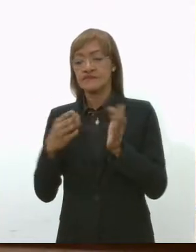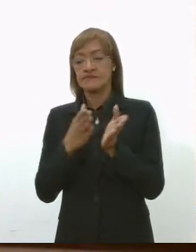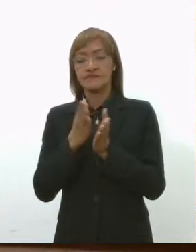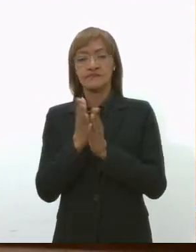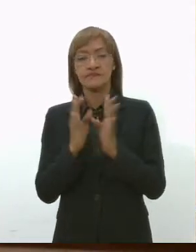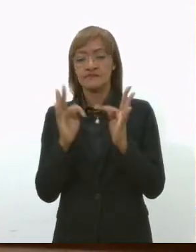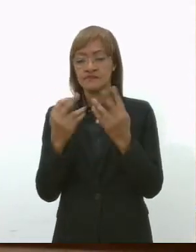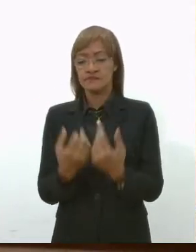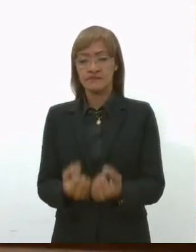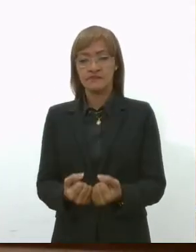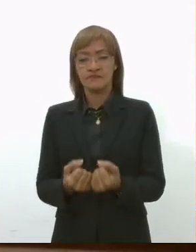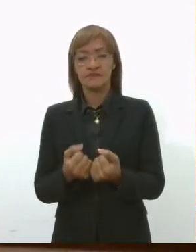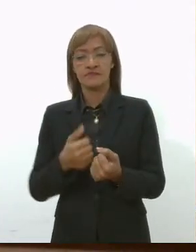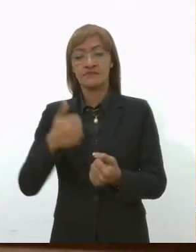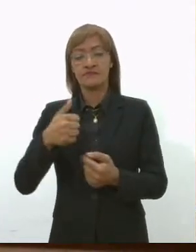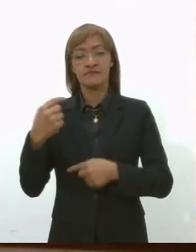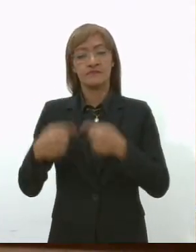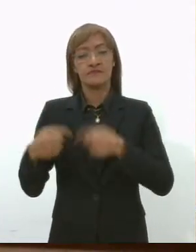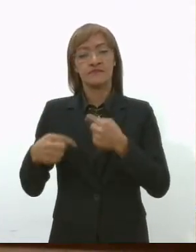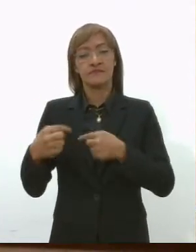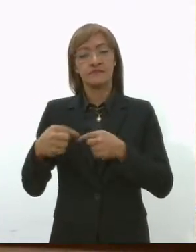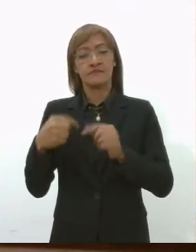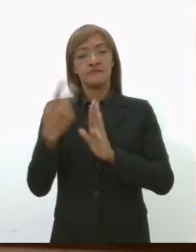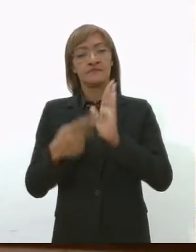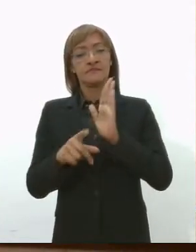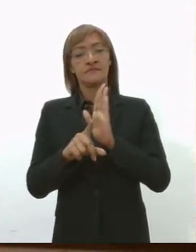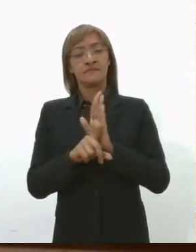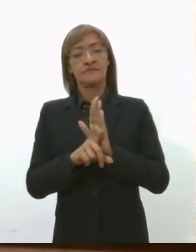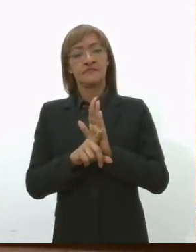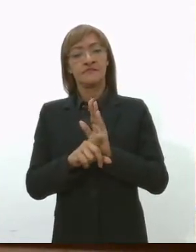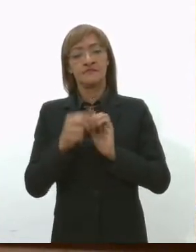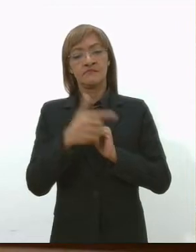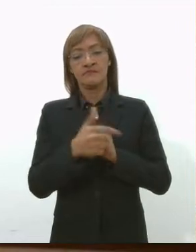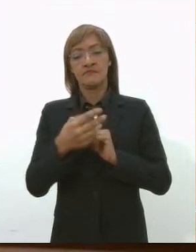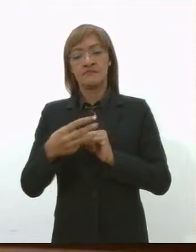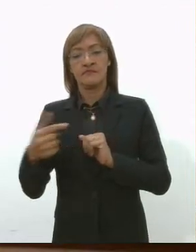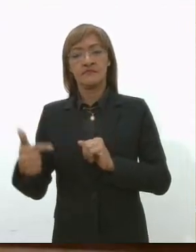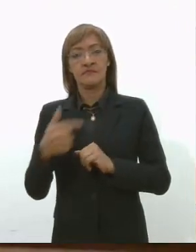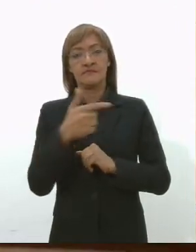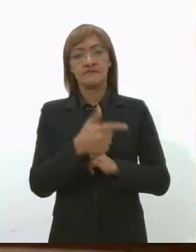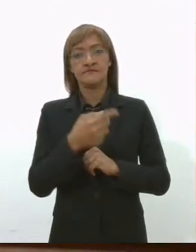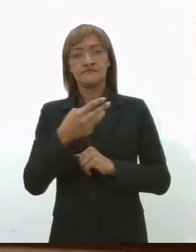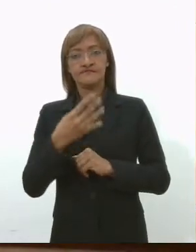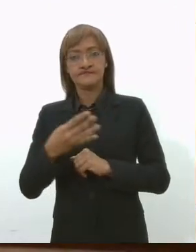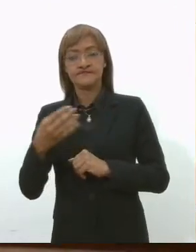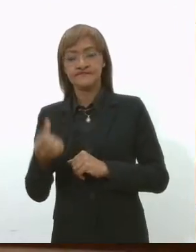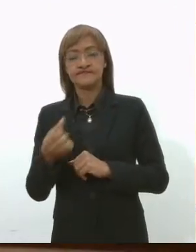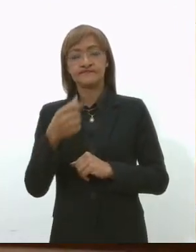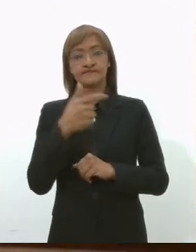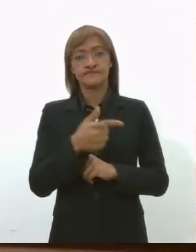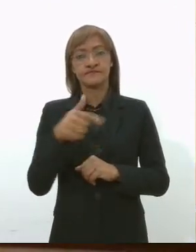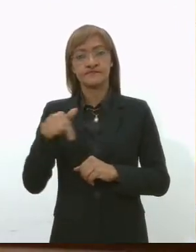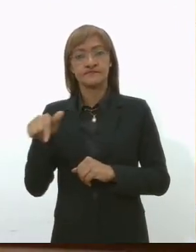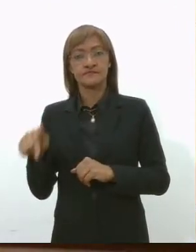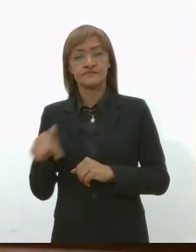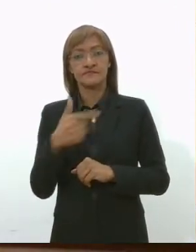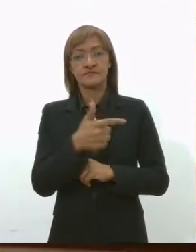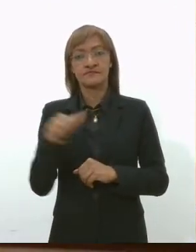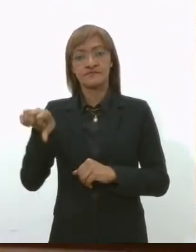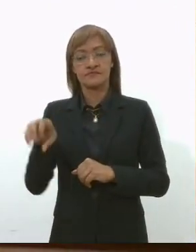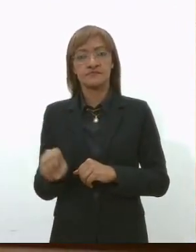unanimidade, em primeira discussão, os projetos de lei de números 232, 246, 277, 290,